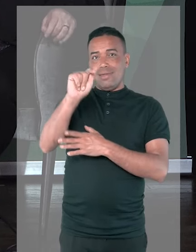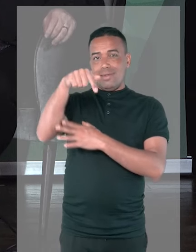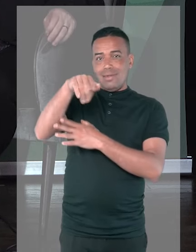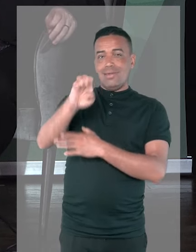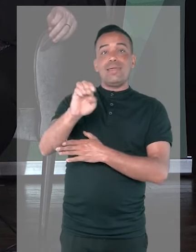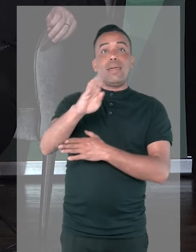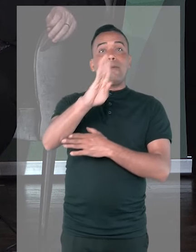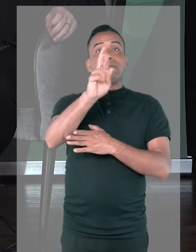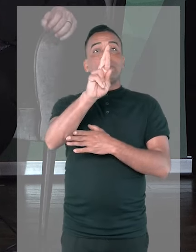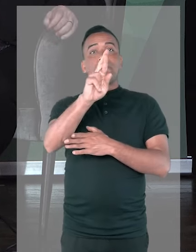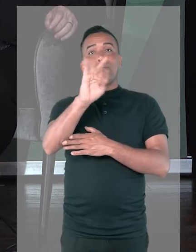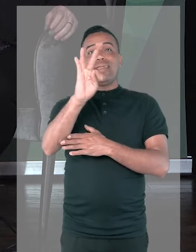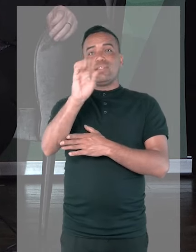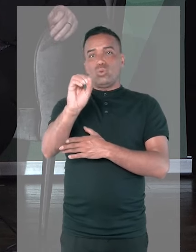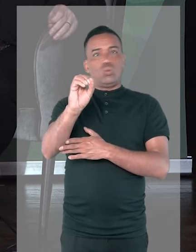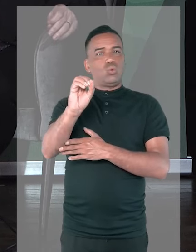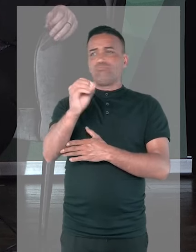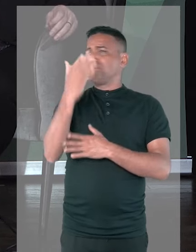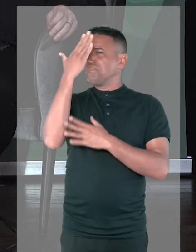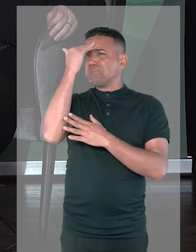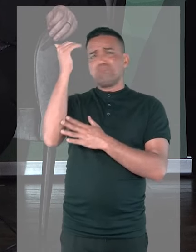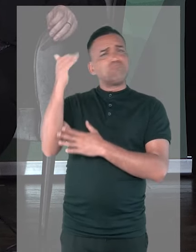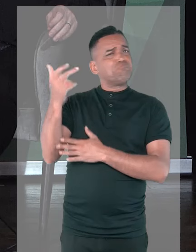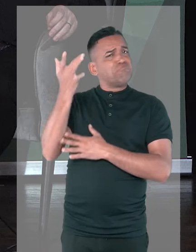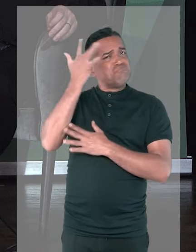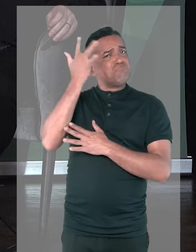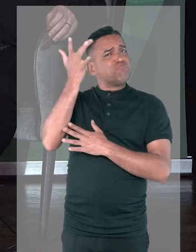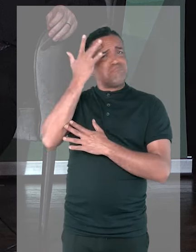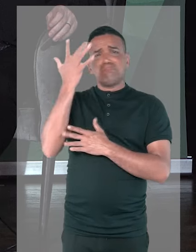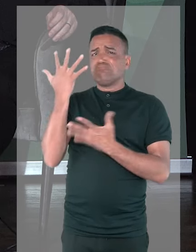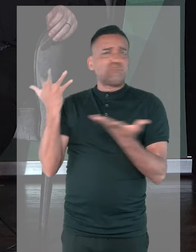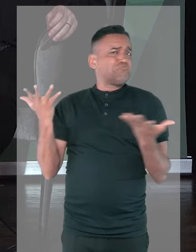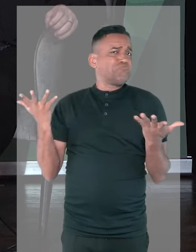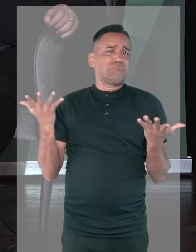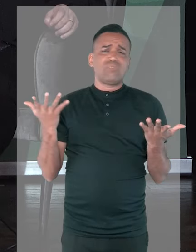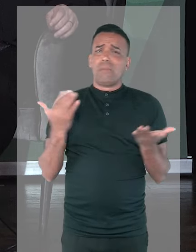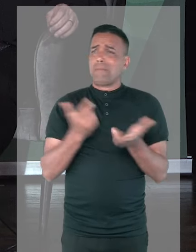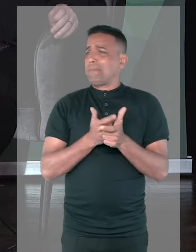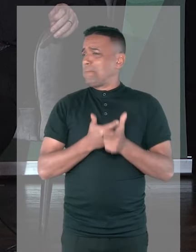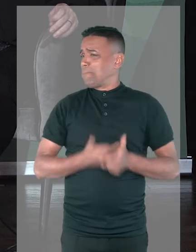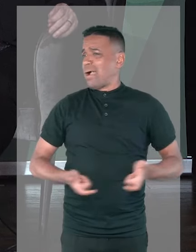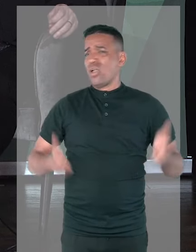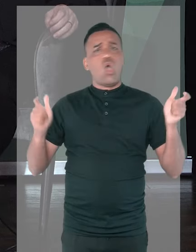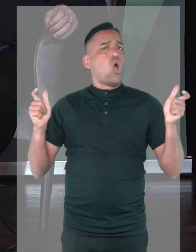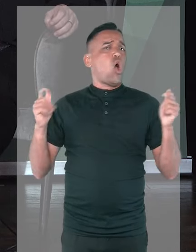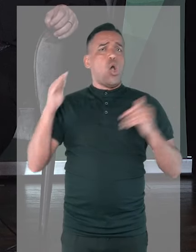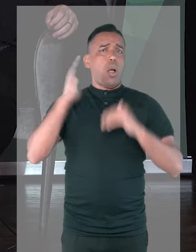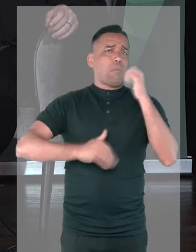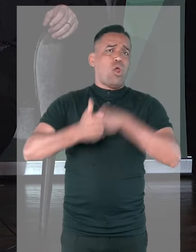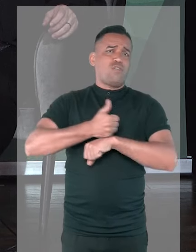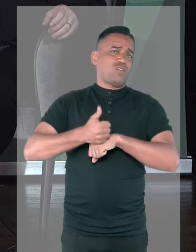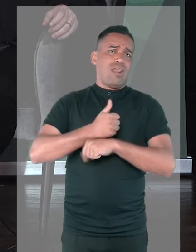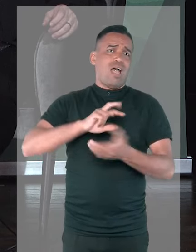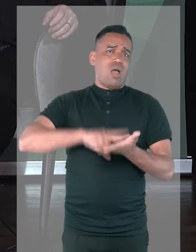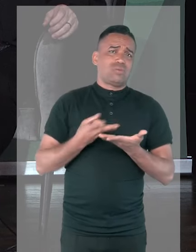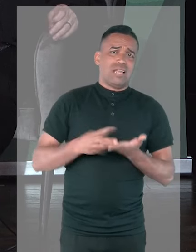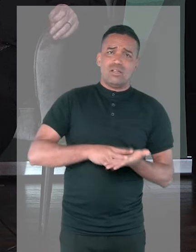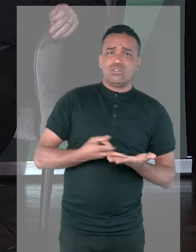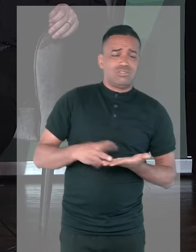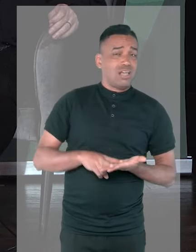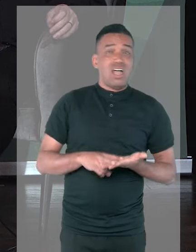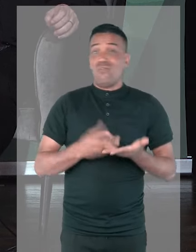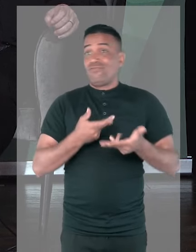Da história da editorial brasileira. Certamente é um dos grandes contemporâneos. Paulo Henriques traduziu